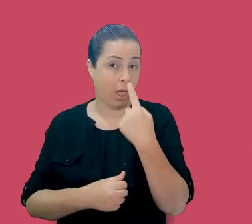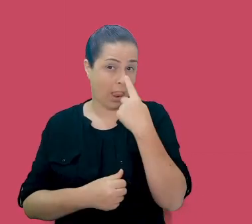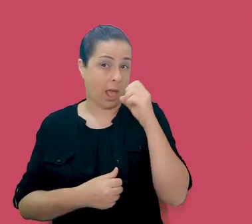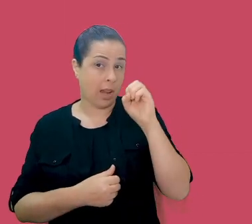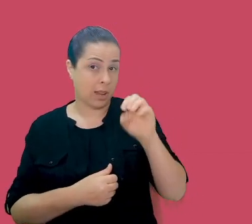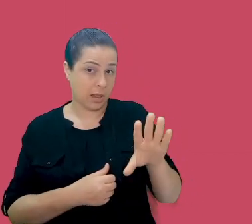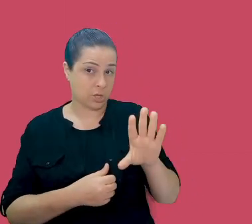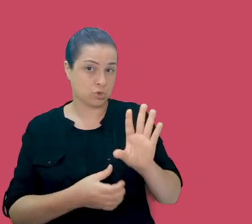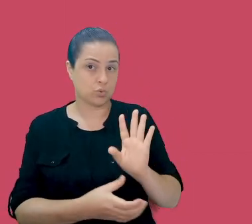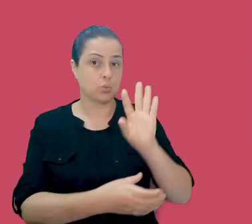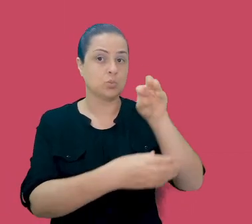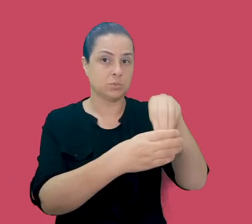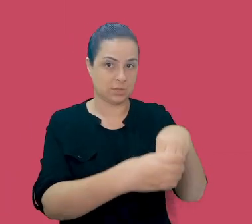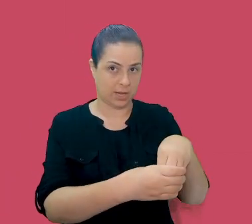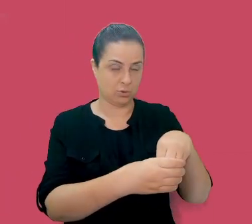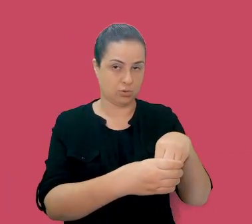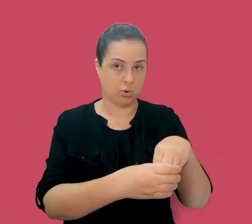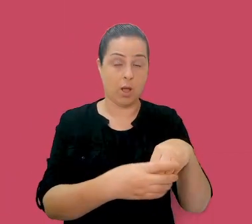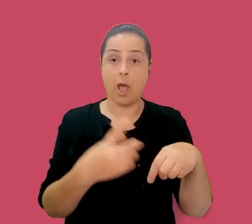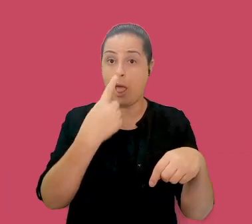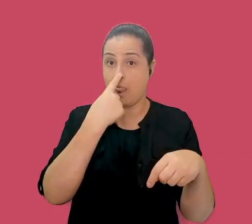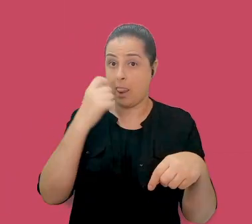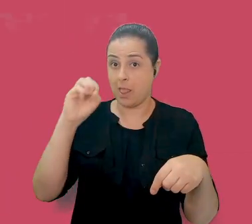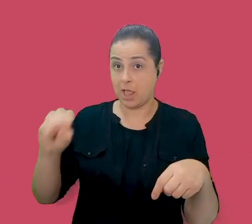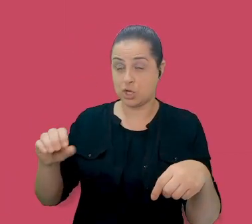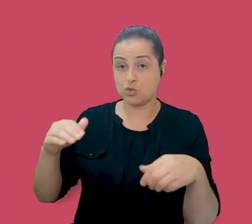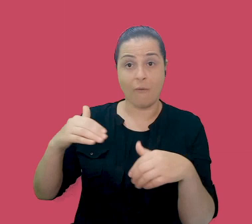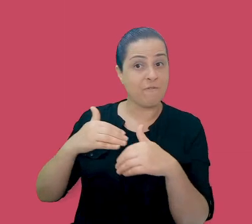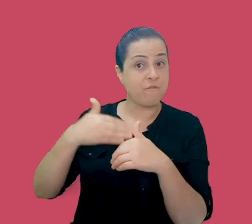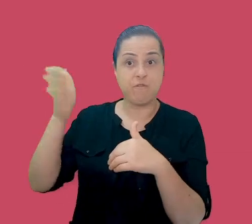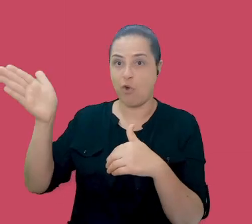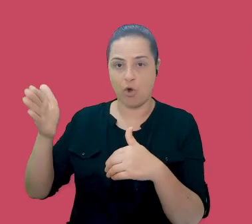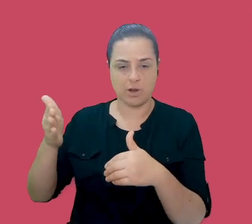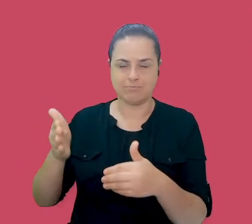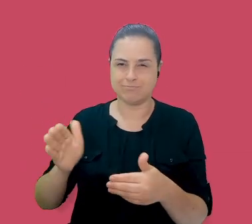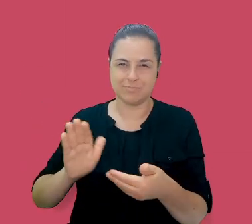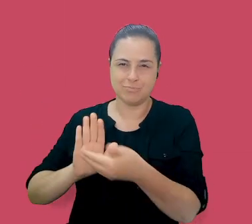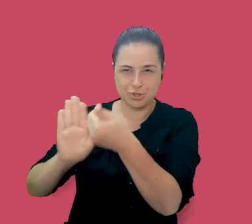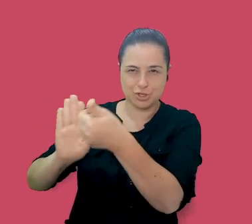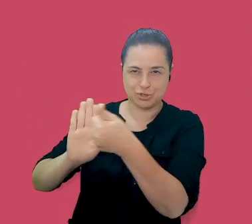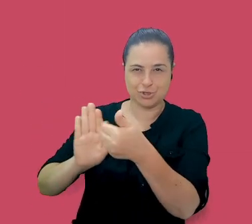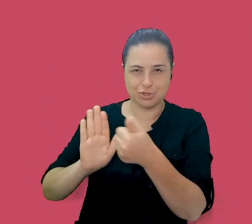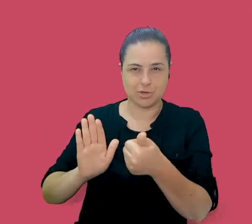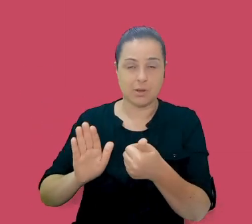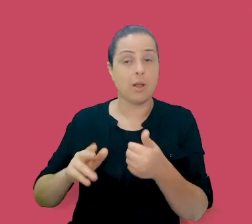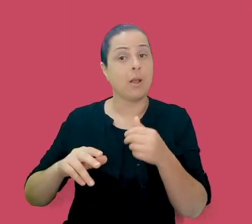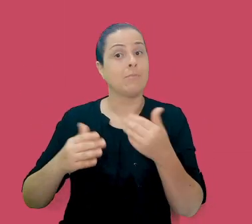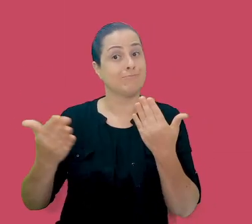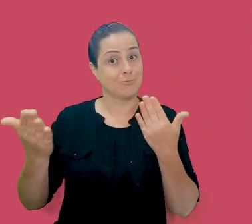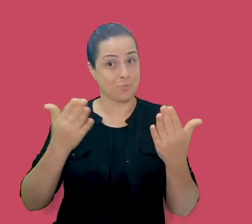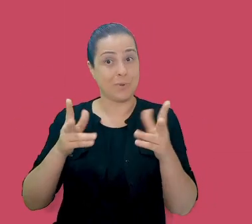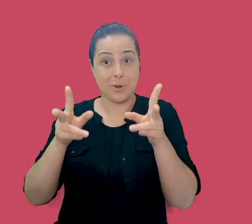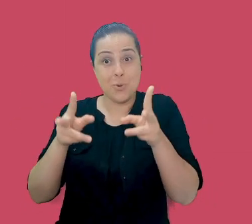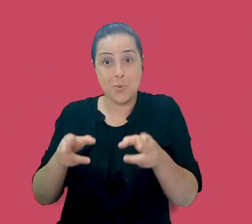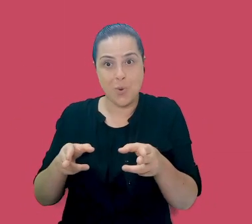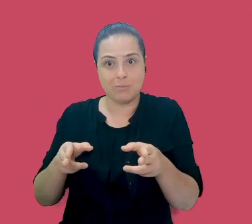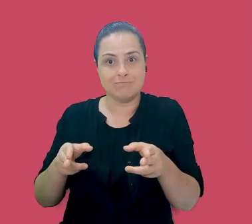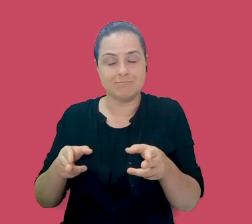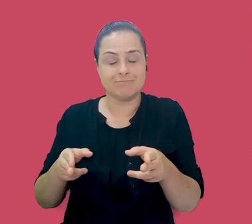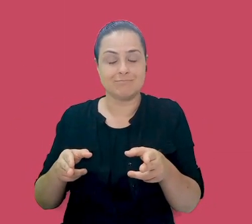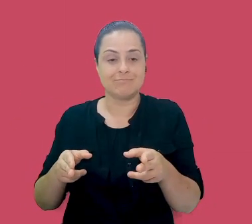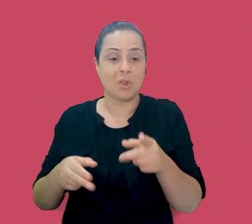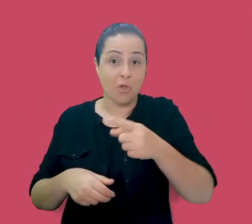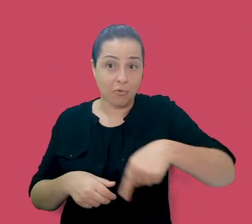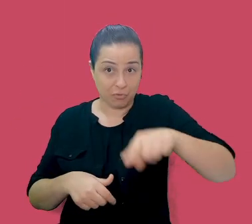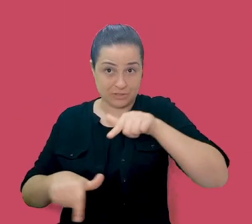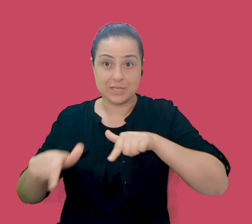com dados ruins, a saída vai ser ruim também. E é por isso que, muitas vezes, uma das questões que aparece, que eu acho que tem tudo a ver com o